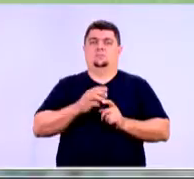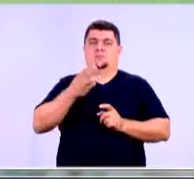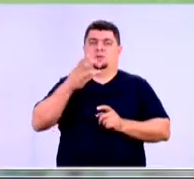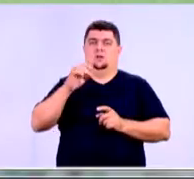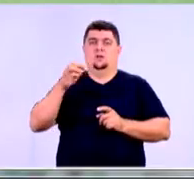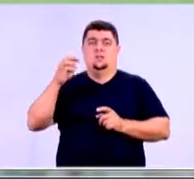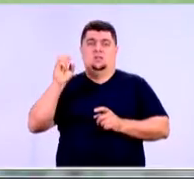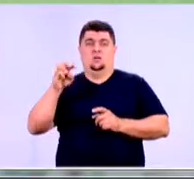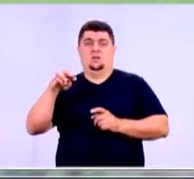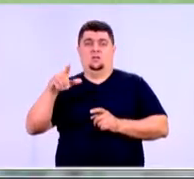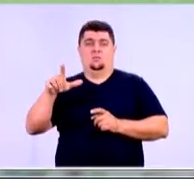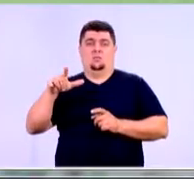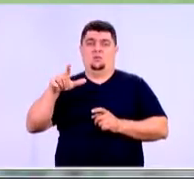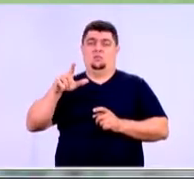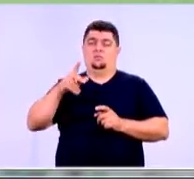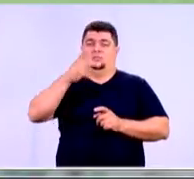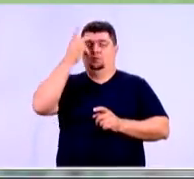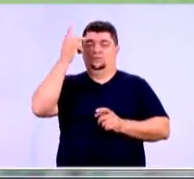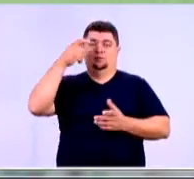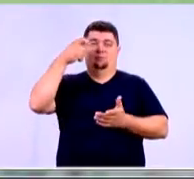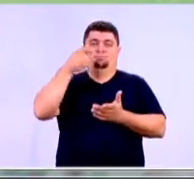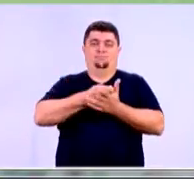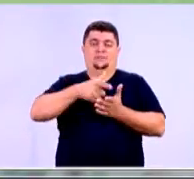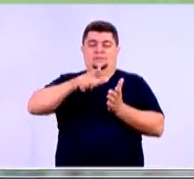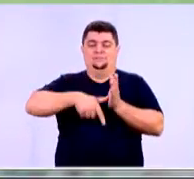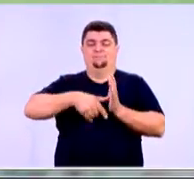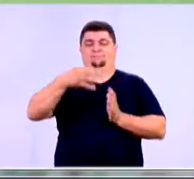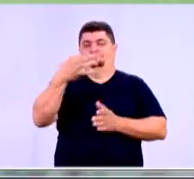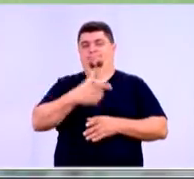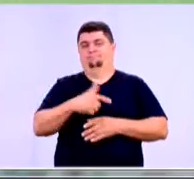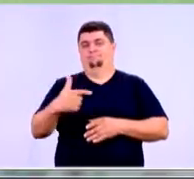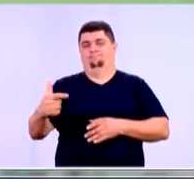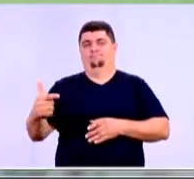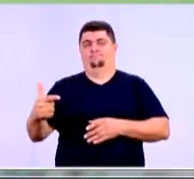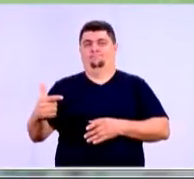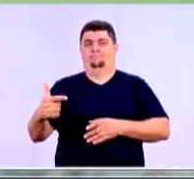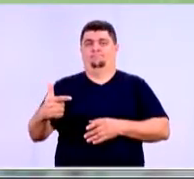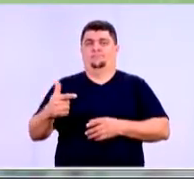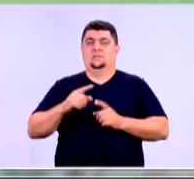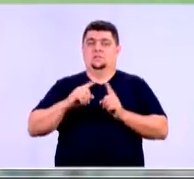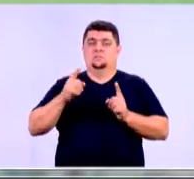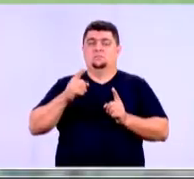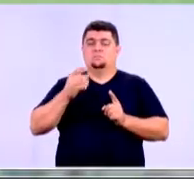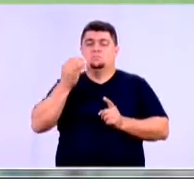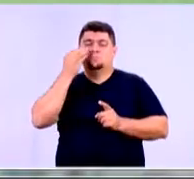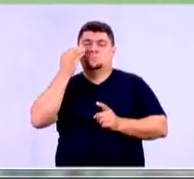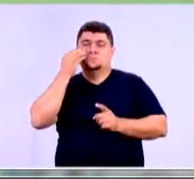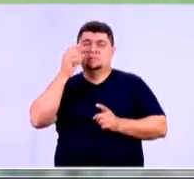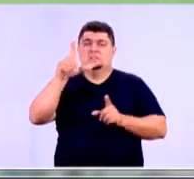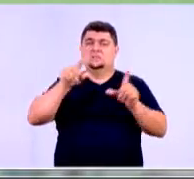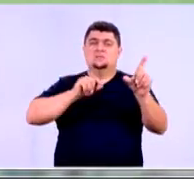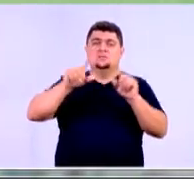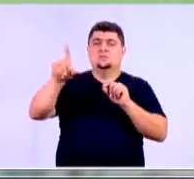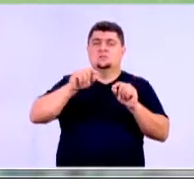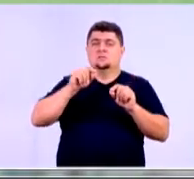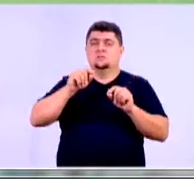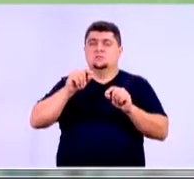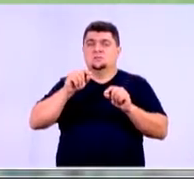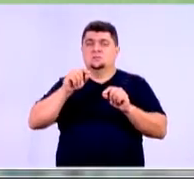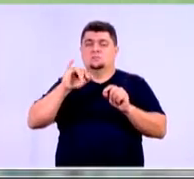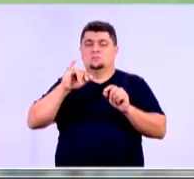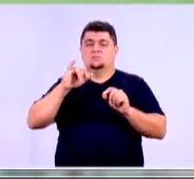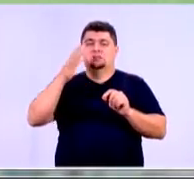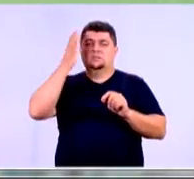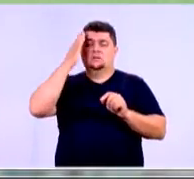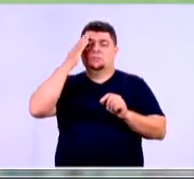30 mil não tem sido pago em dia. E nós analisamos que se ele escolher a dedo, identificar esses clientes